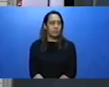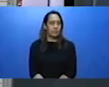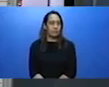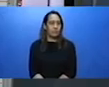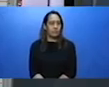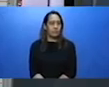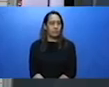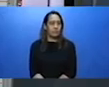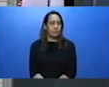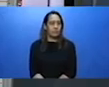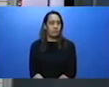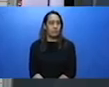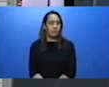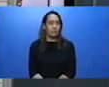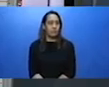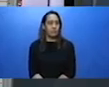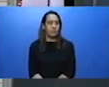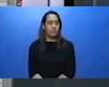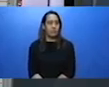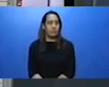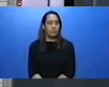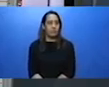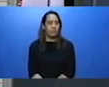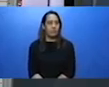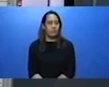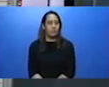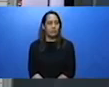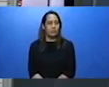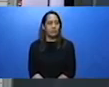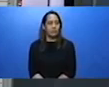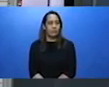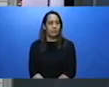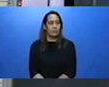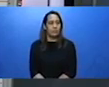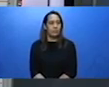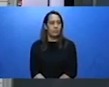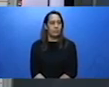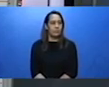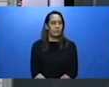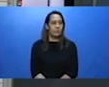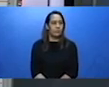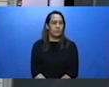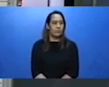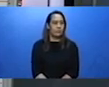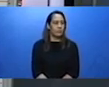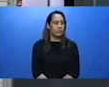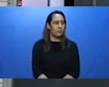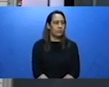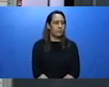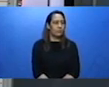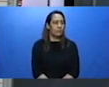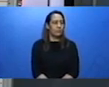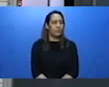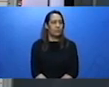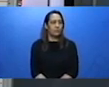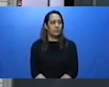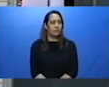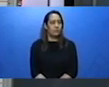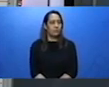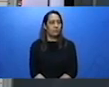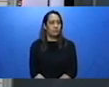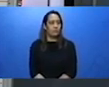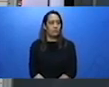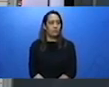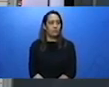lado direito para o lado esquerdo. Aí a gente desce tortinho, dá um lacinho e chuta. Esse